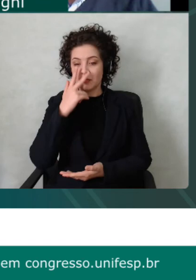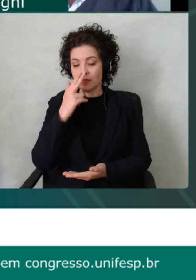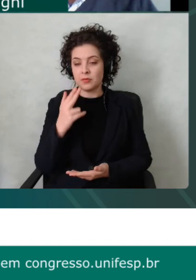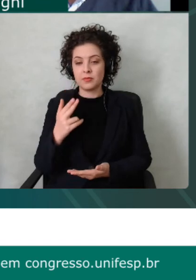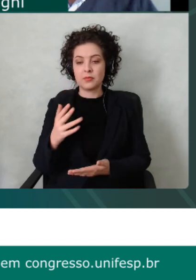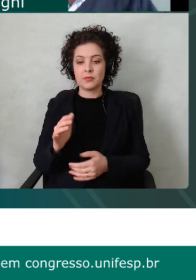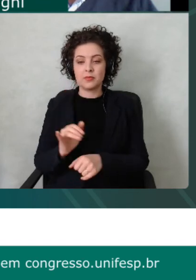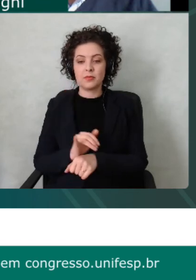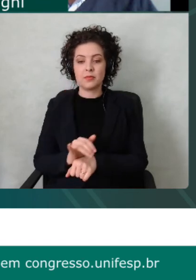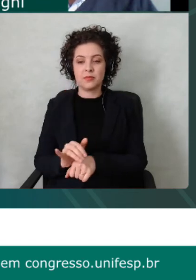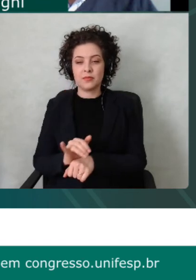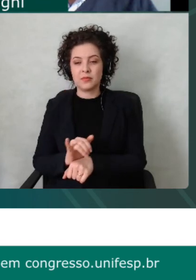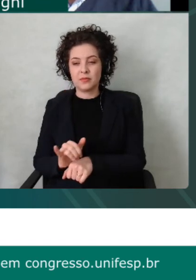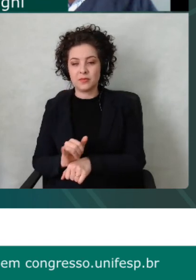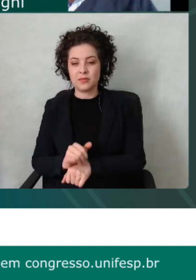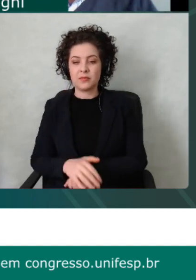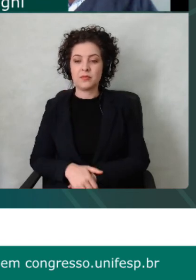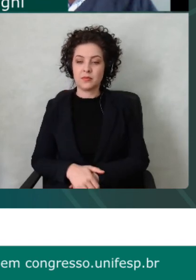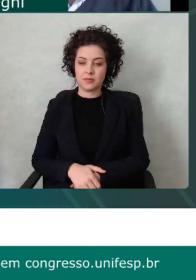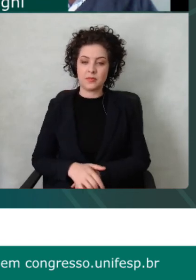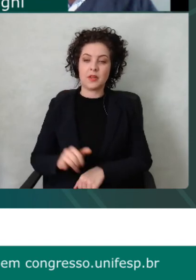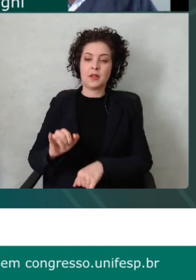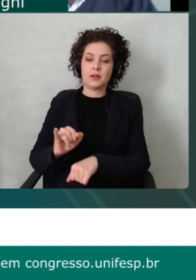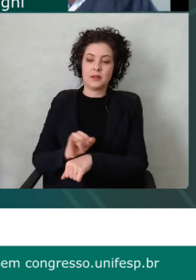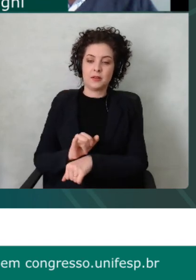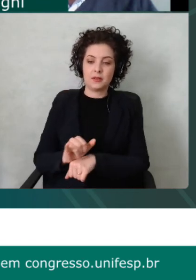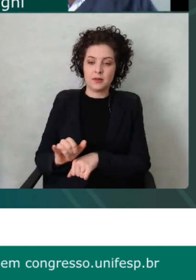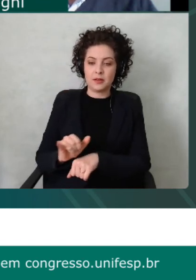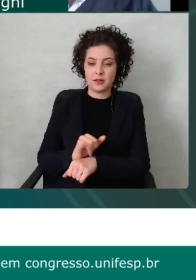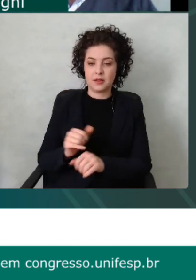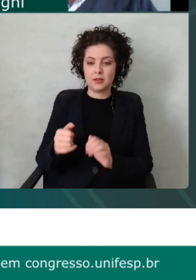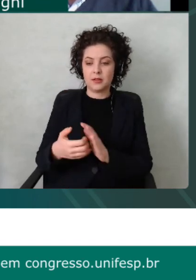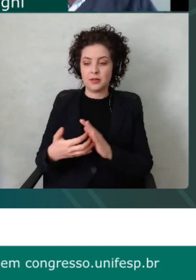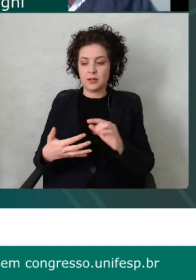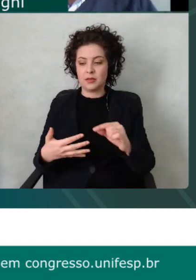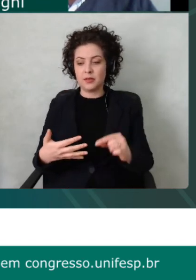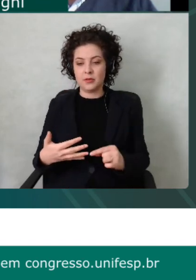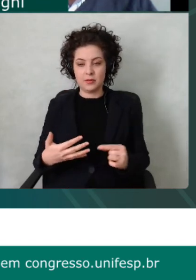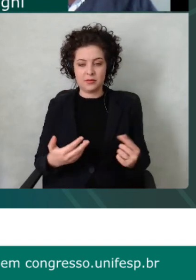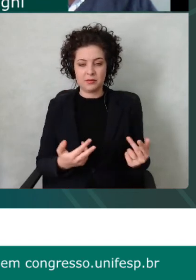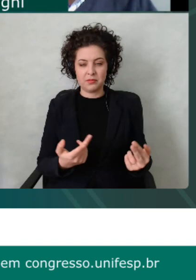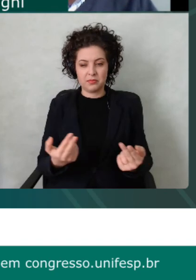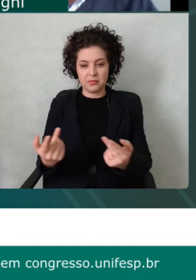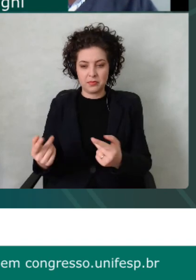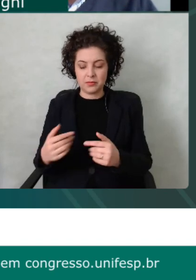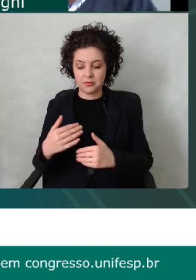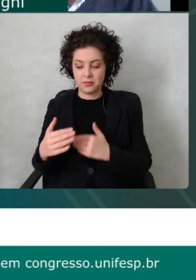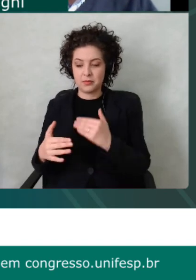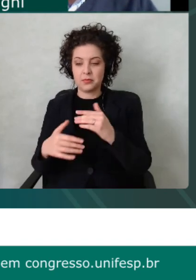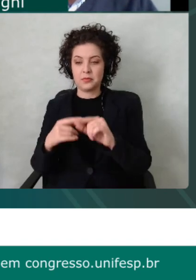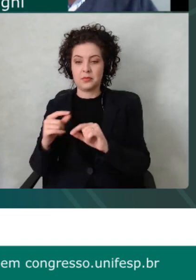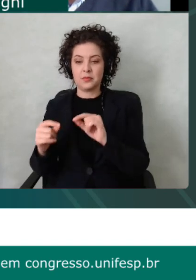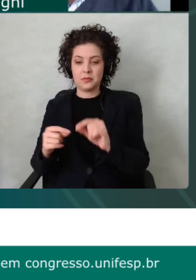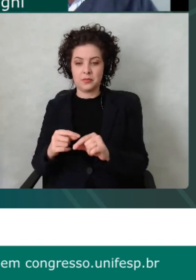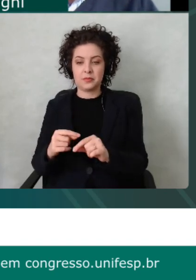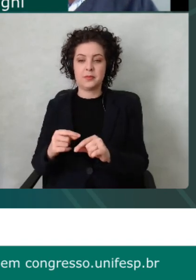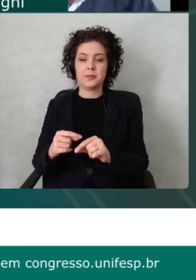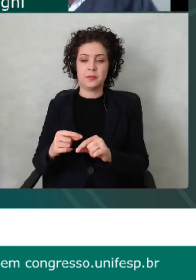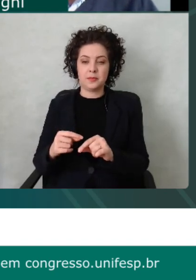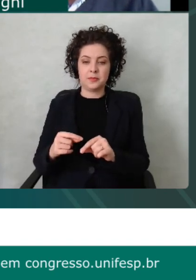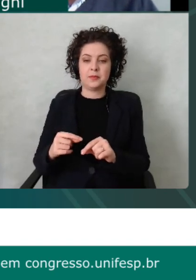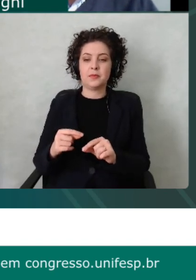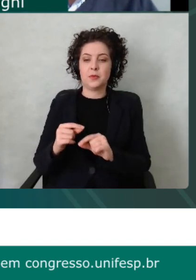compartilha características comuns a todos os pacientes com sepsis. Envolve aí comprometimento da